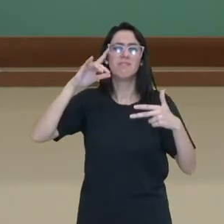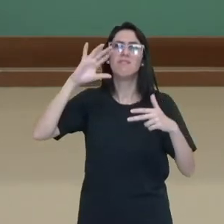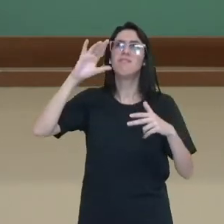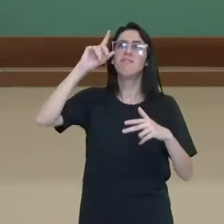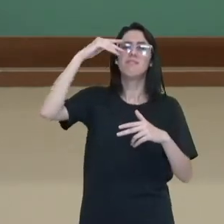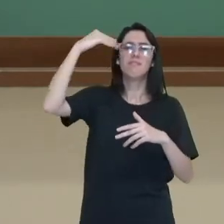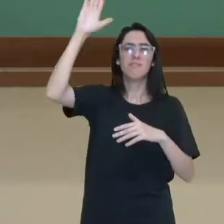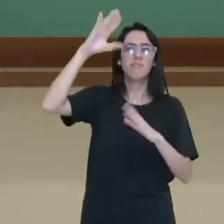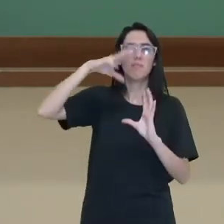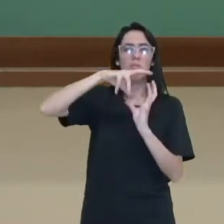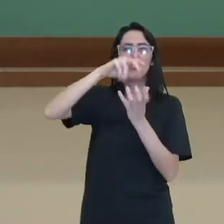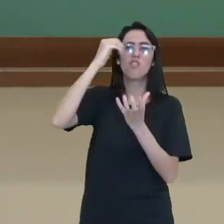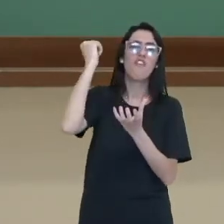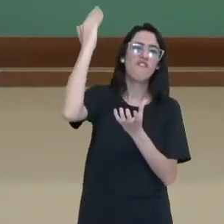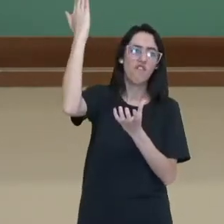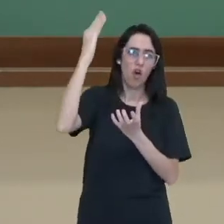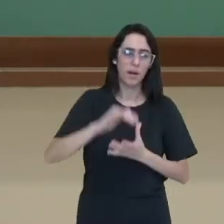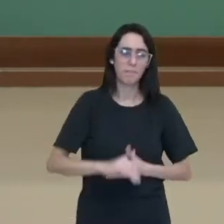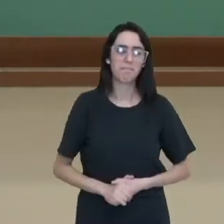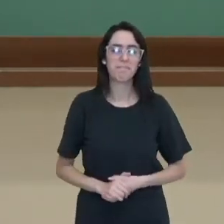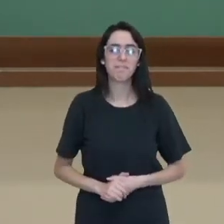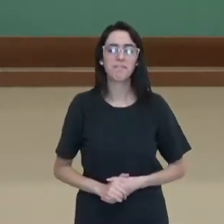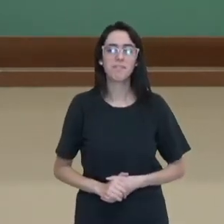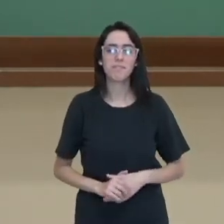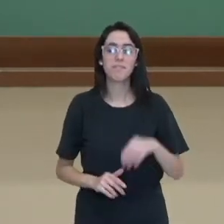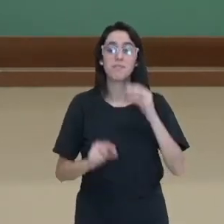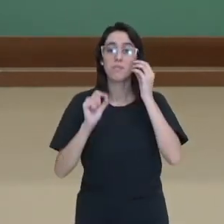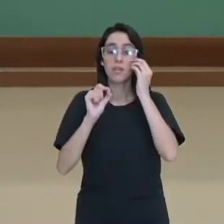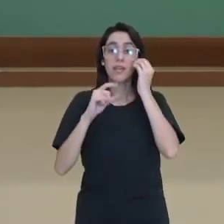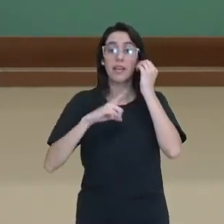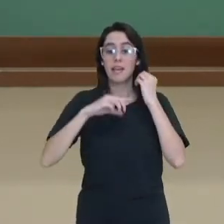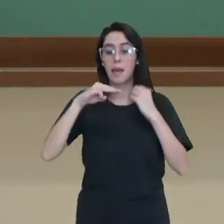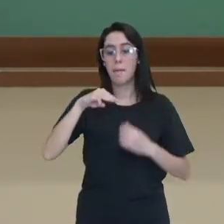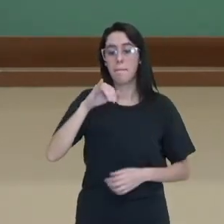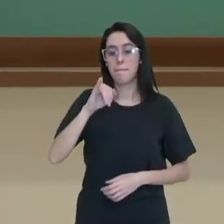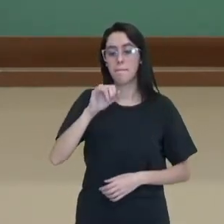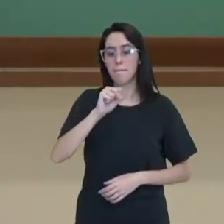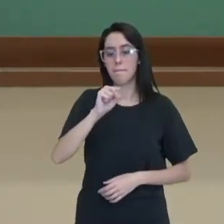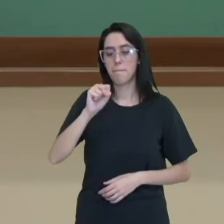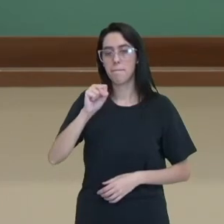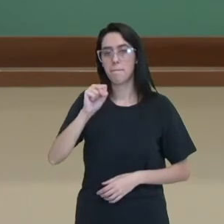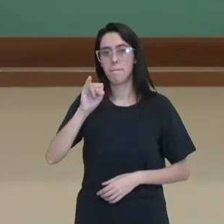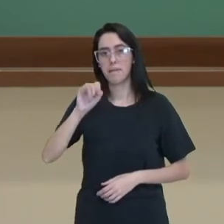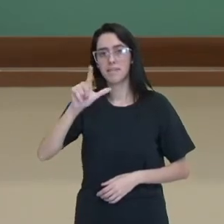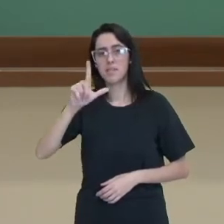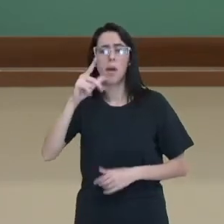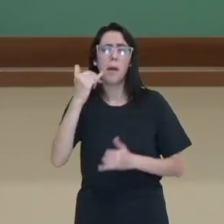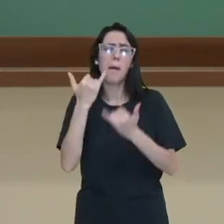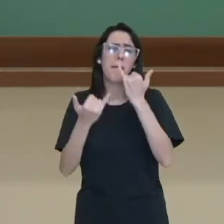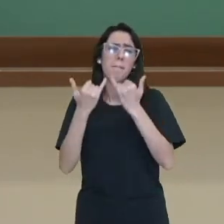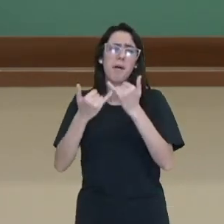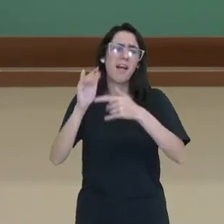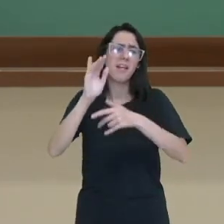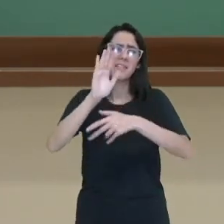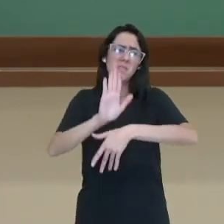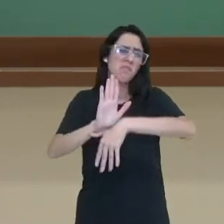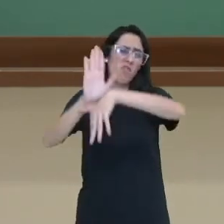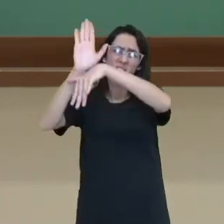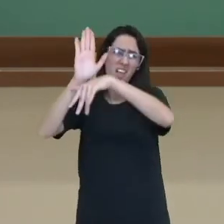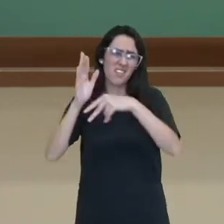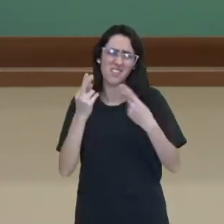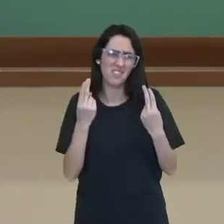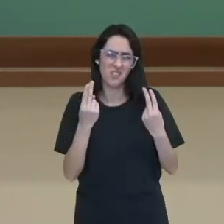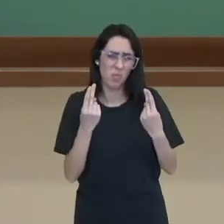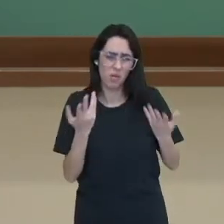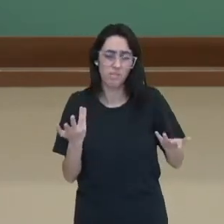mandar para o espaço. Um míssil é basicamente um foguete. Não tem nada de diferente.